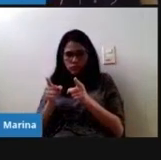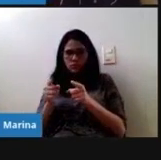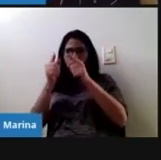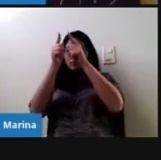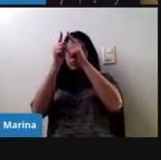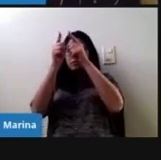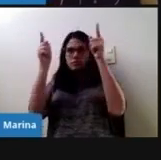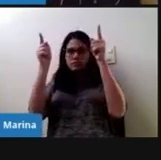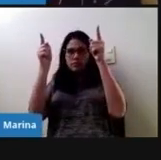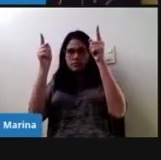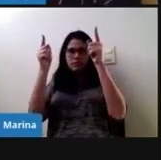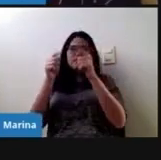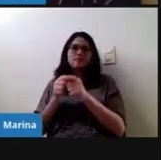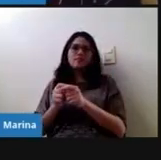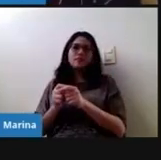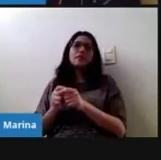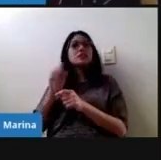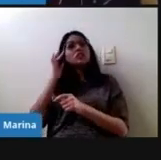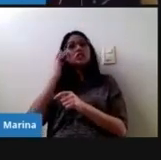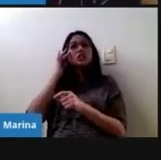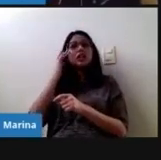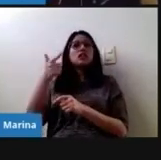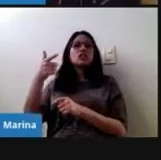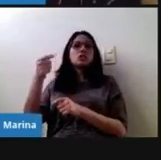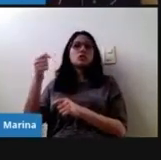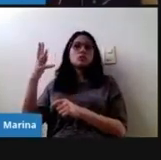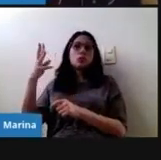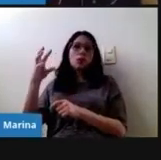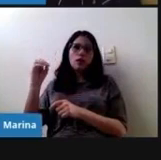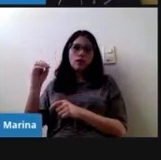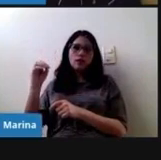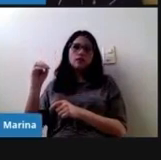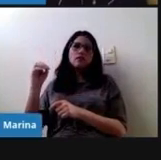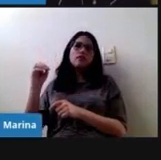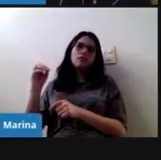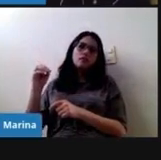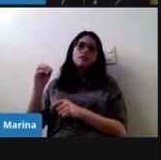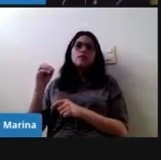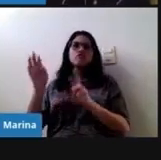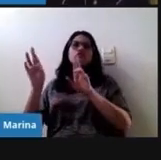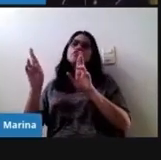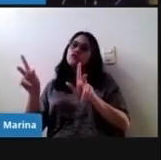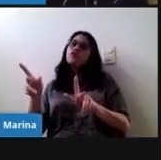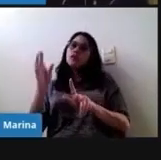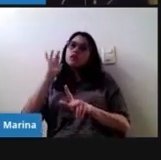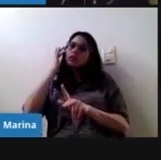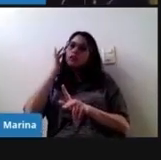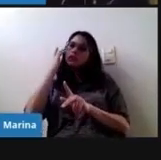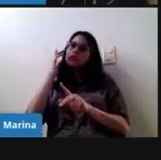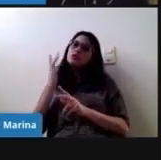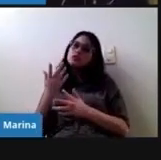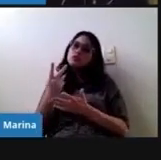a previsão aqui de 2040 é um comportamento também já bem diferente